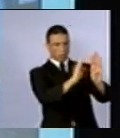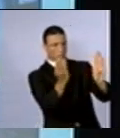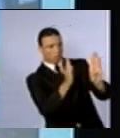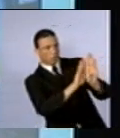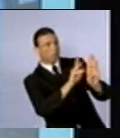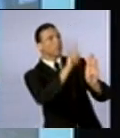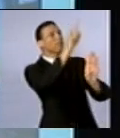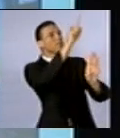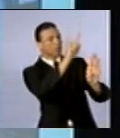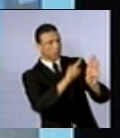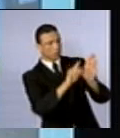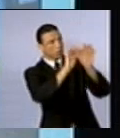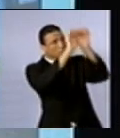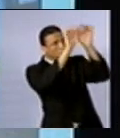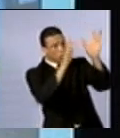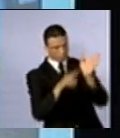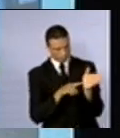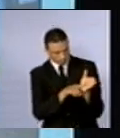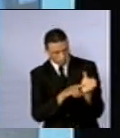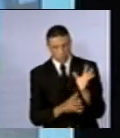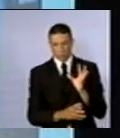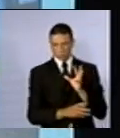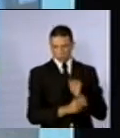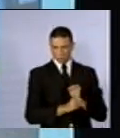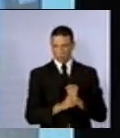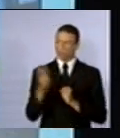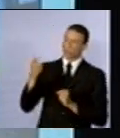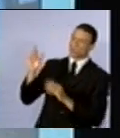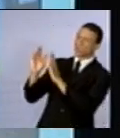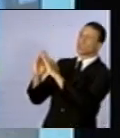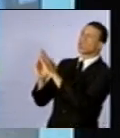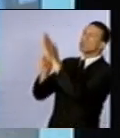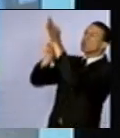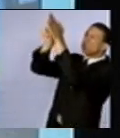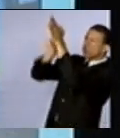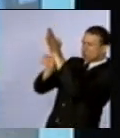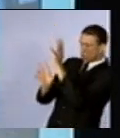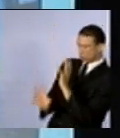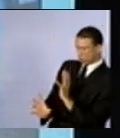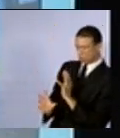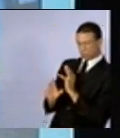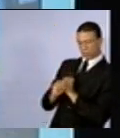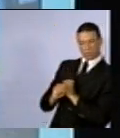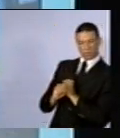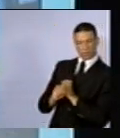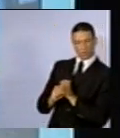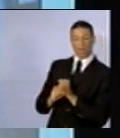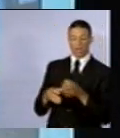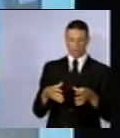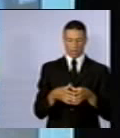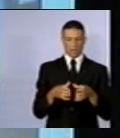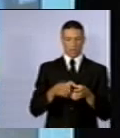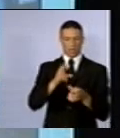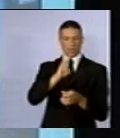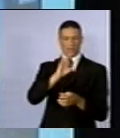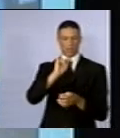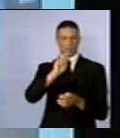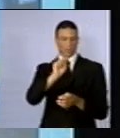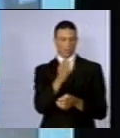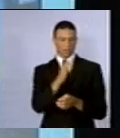residências, diferentemente do trabalho desenvolvido pela Faculdade de Saúde Pública da Universidade de São Paulo. A Fiocruz estabeleceu, e não